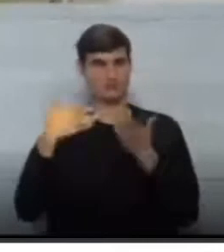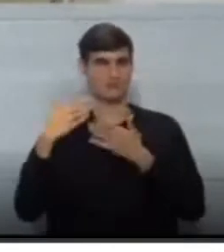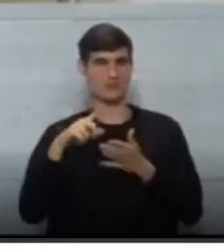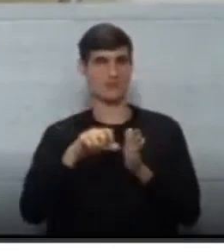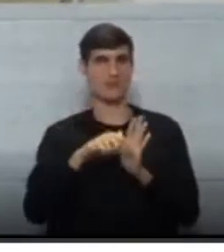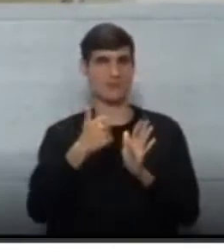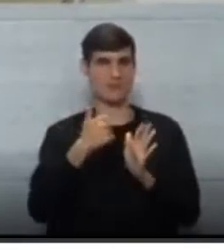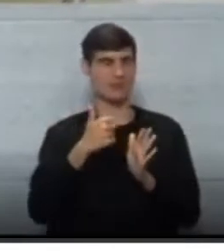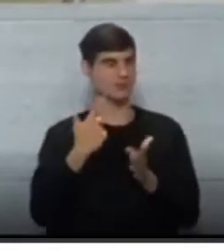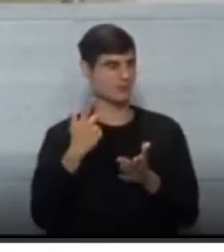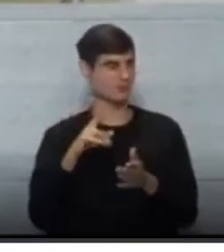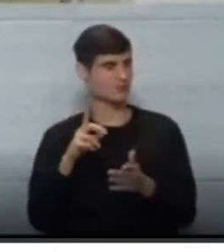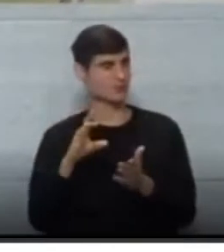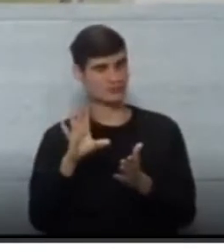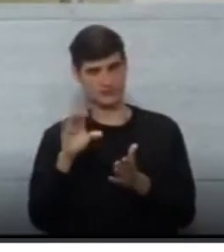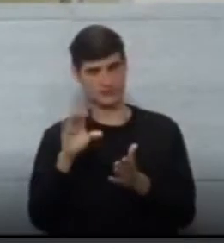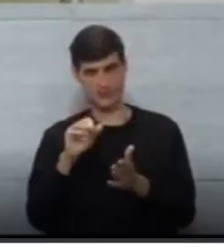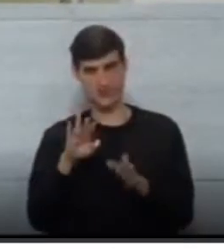microlitros.